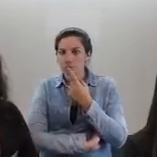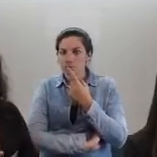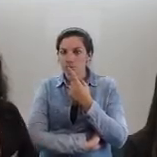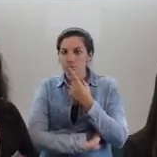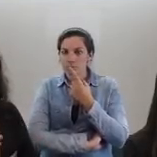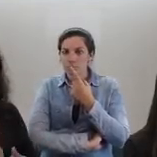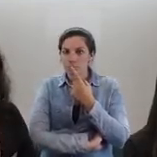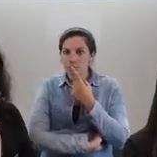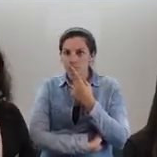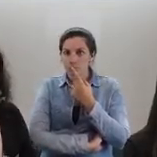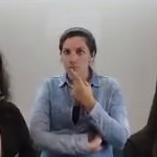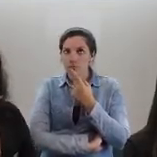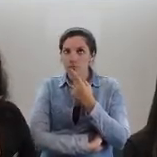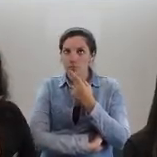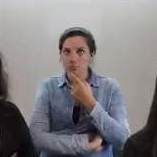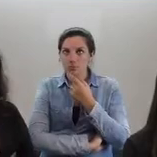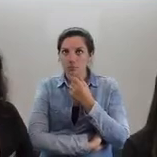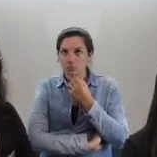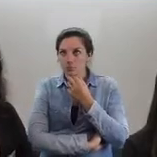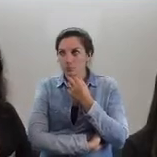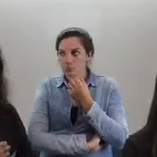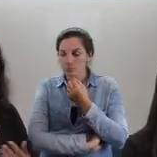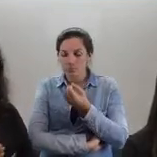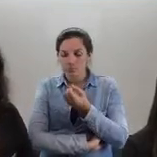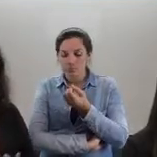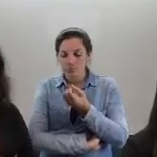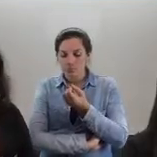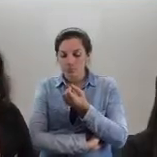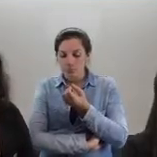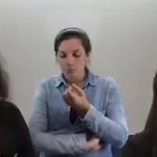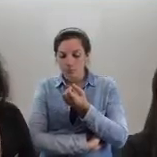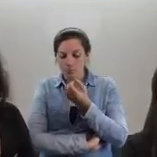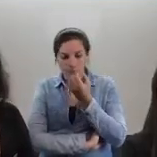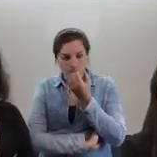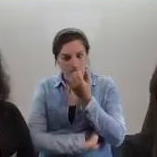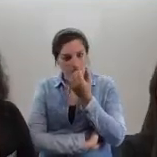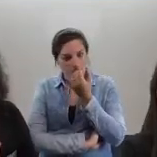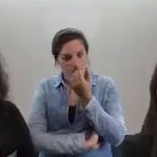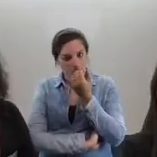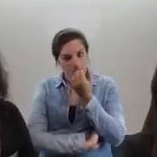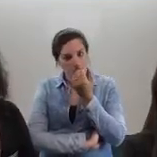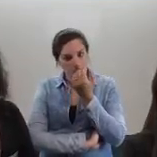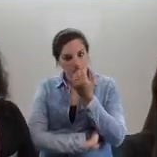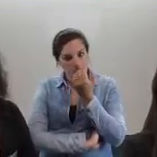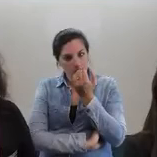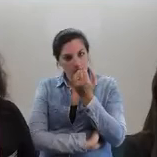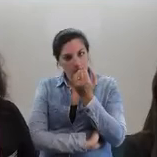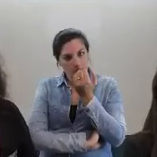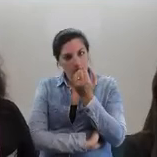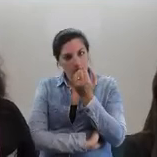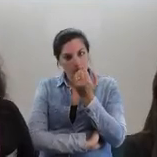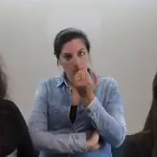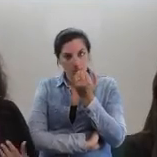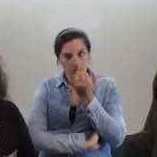móveis ou até mesmo serviços. Como vocês são acadêmicos, vocês vão utilizar bastante para os trabalhos acadêmicos de